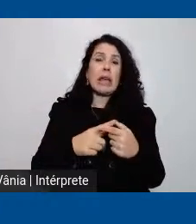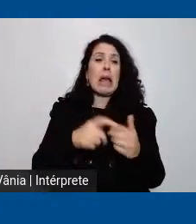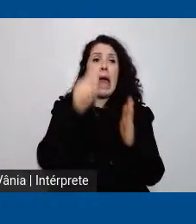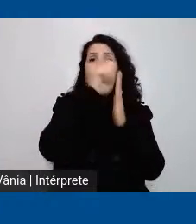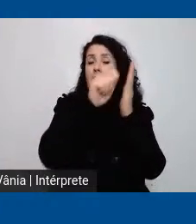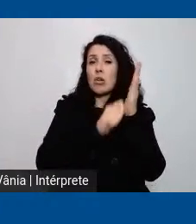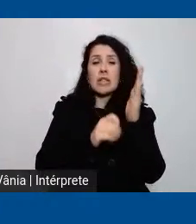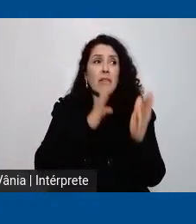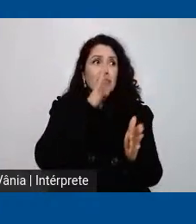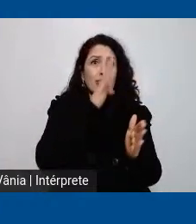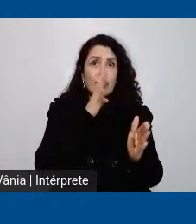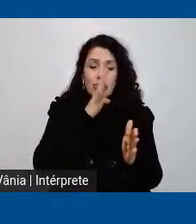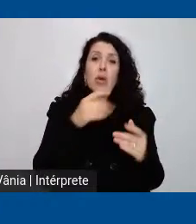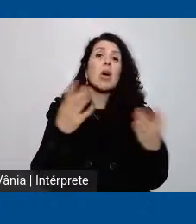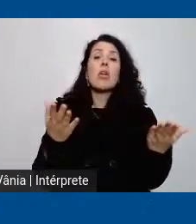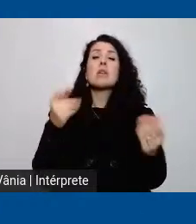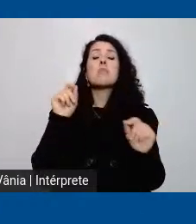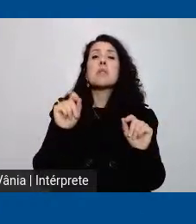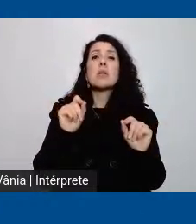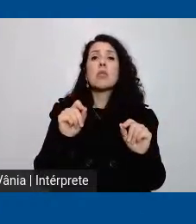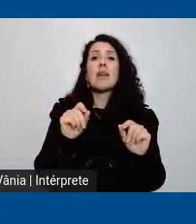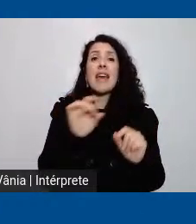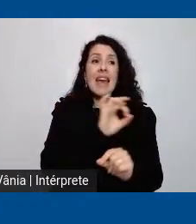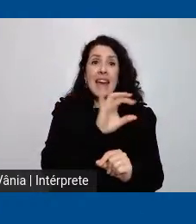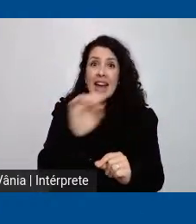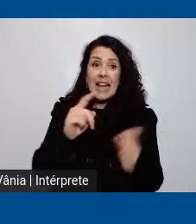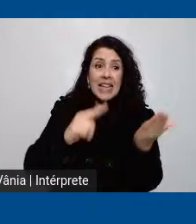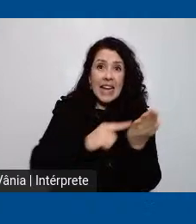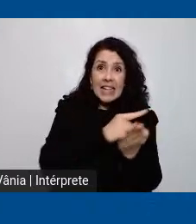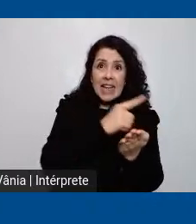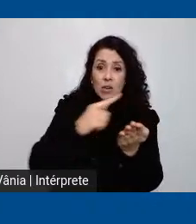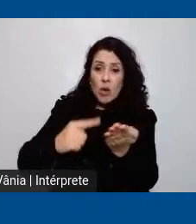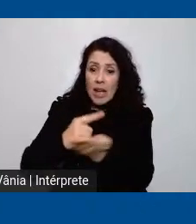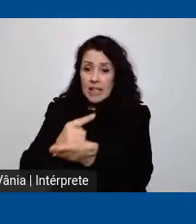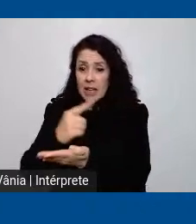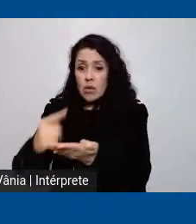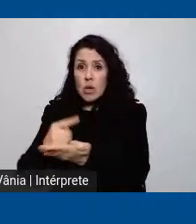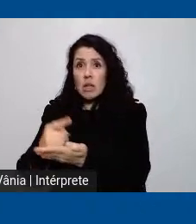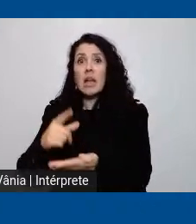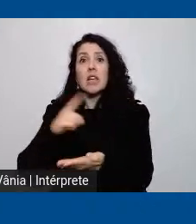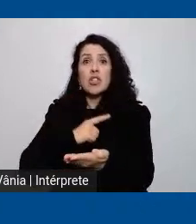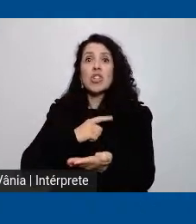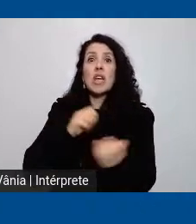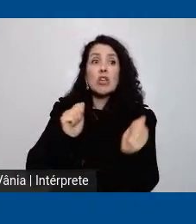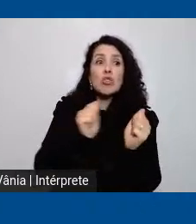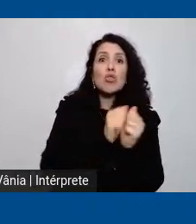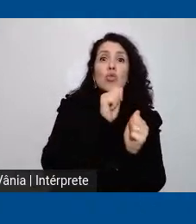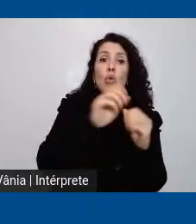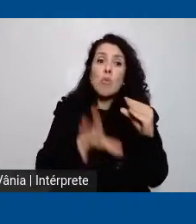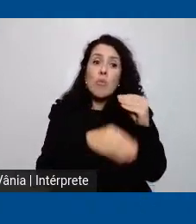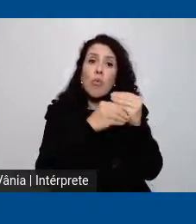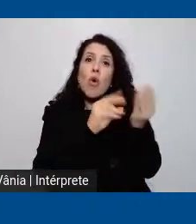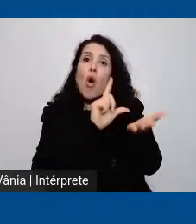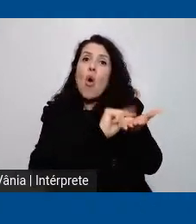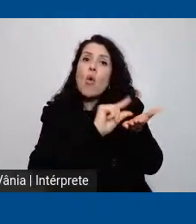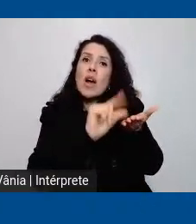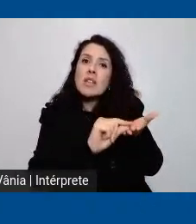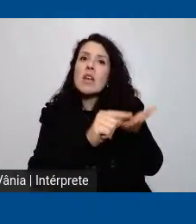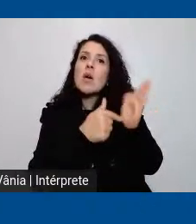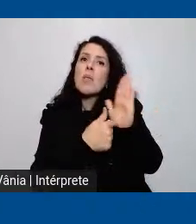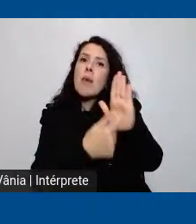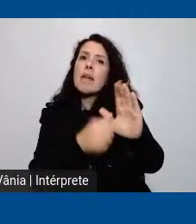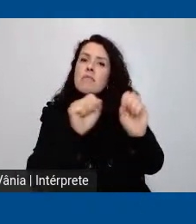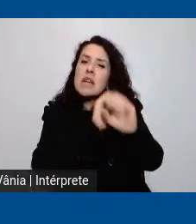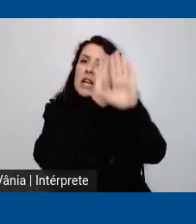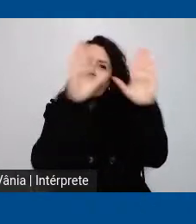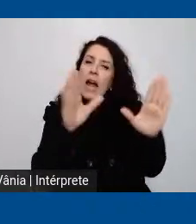a gente achou que era importante que cada caderno fosse acompanhado também de um artigo que contribuísse para esclarecer ou para lançar luzes,